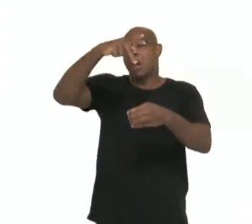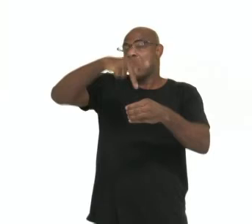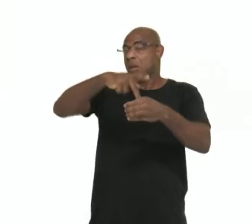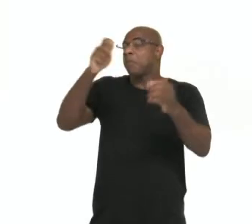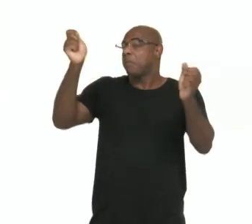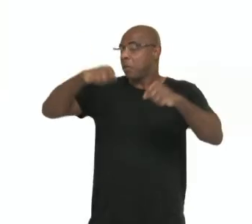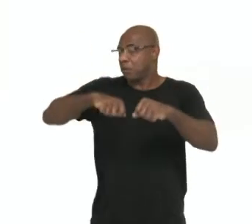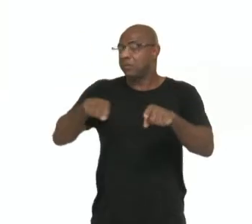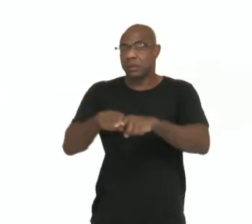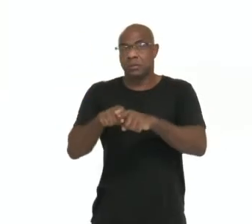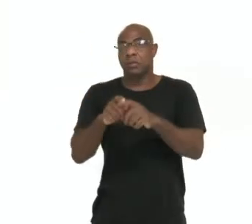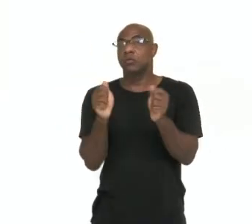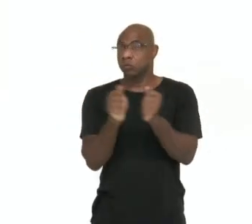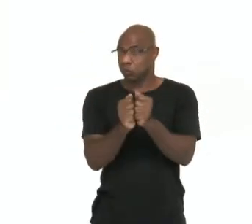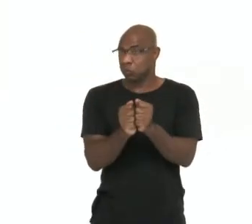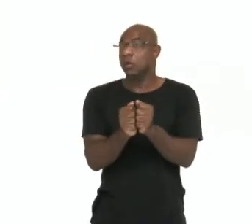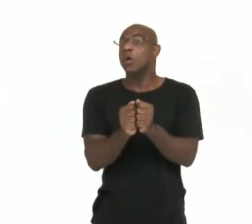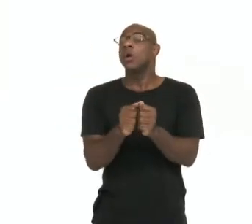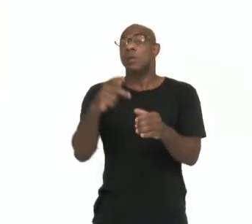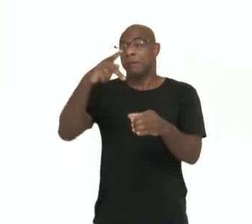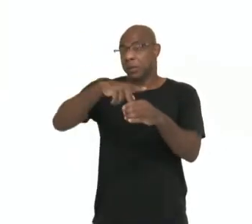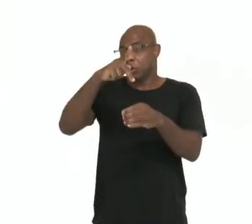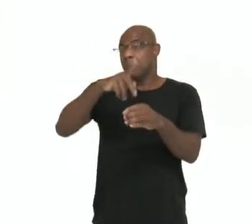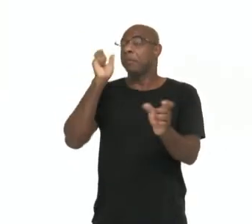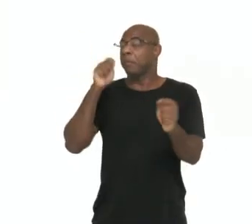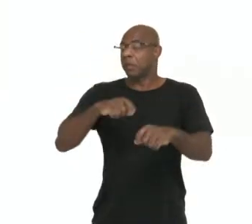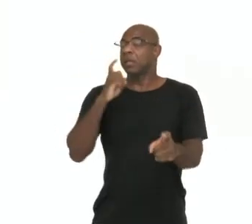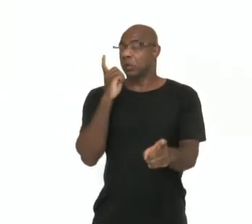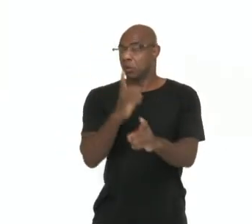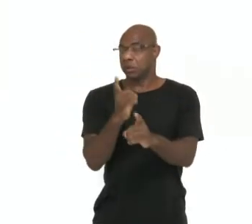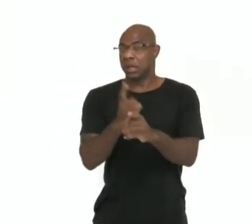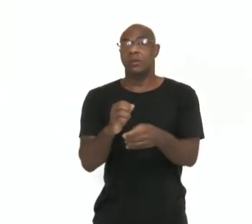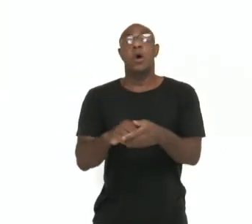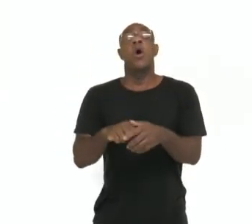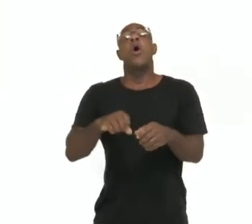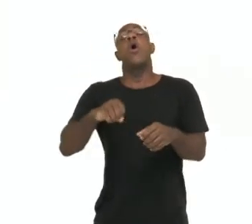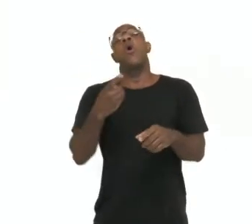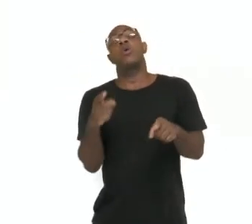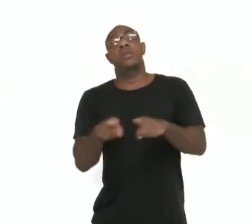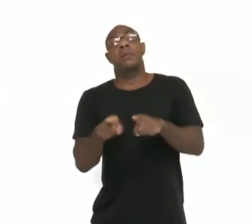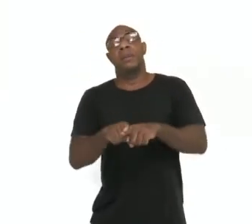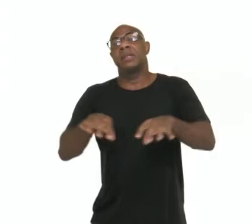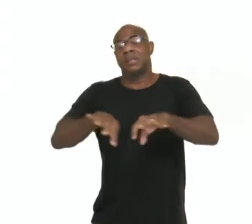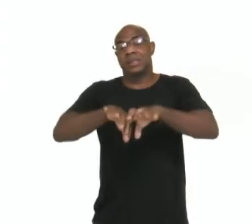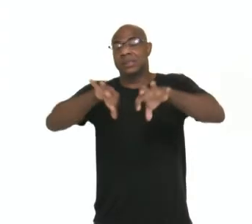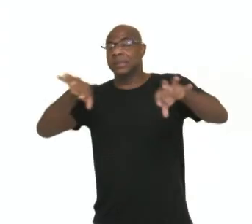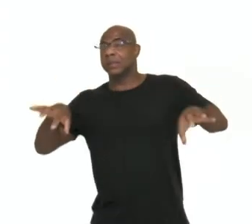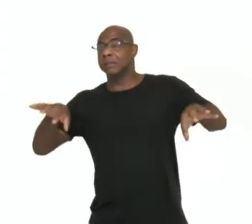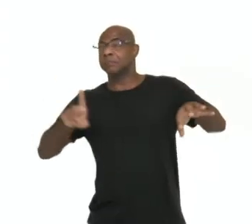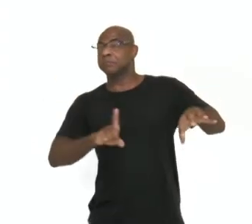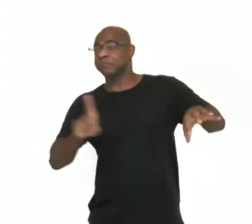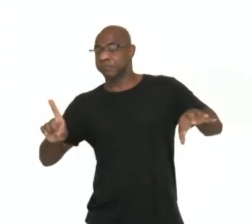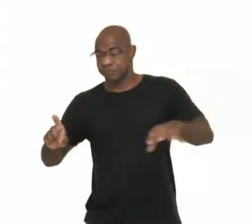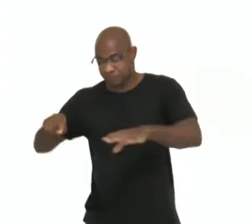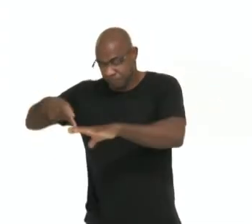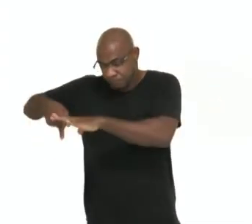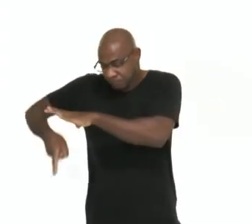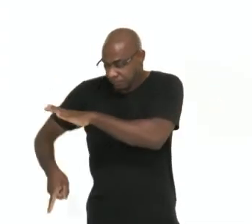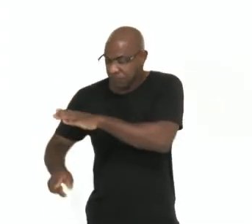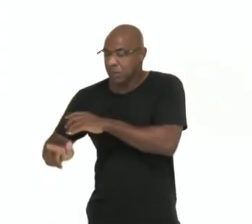ou seja, junto com o petróleo, e ainda, ou não associado, encontrado isoladamente. Então nós